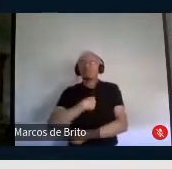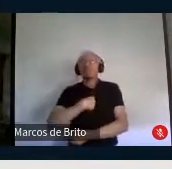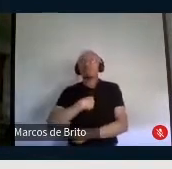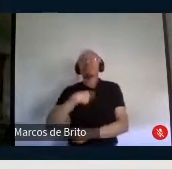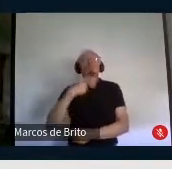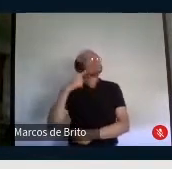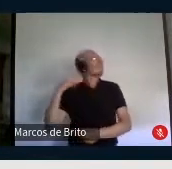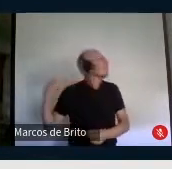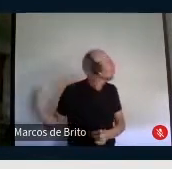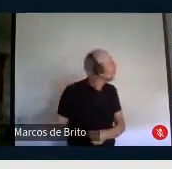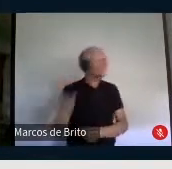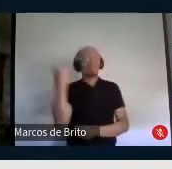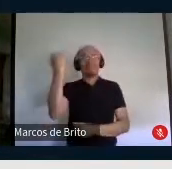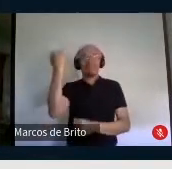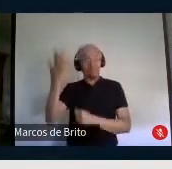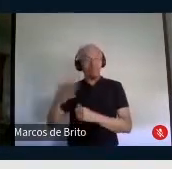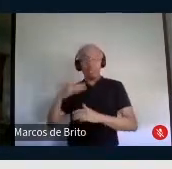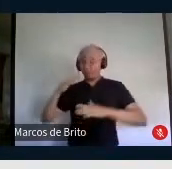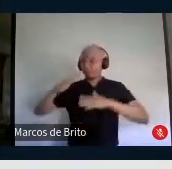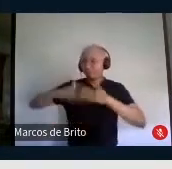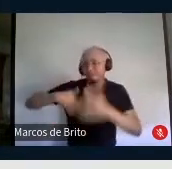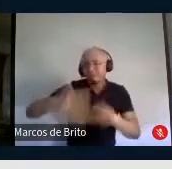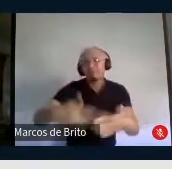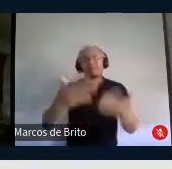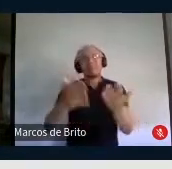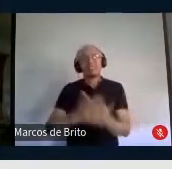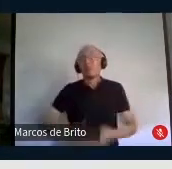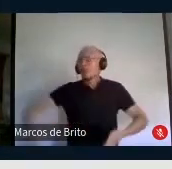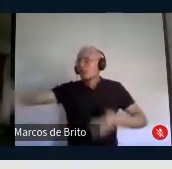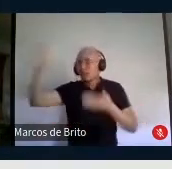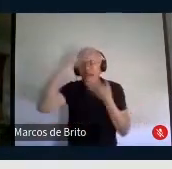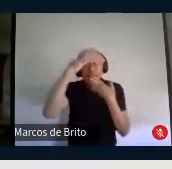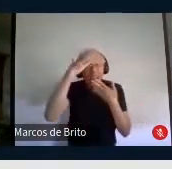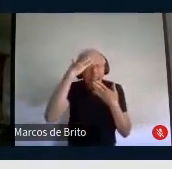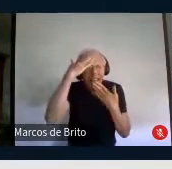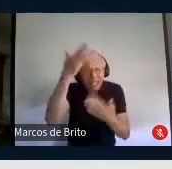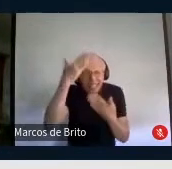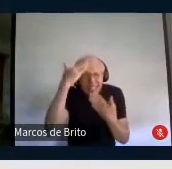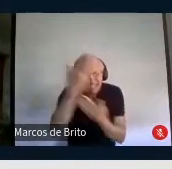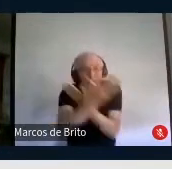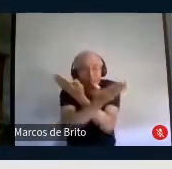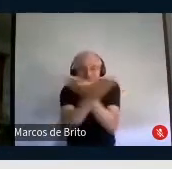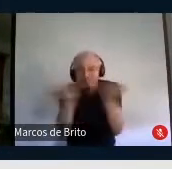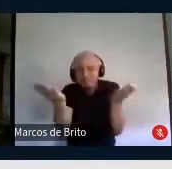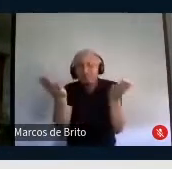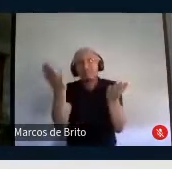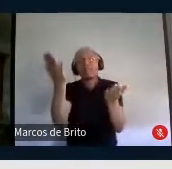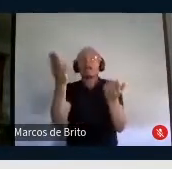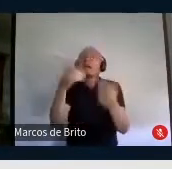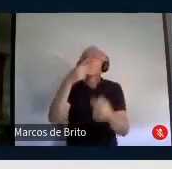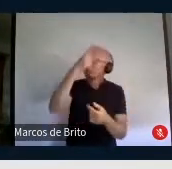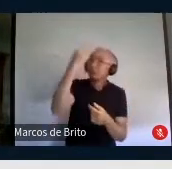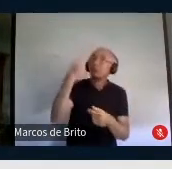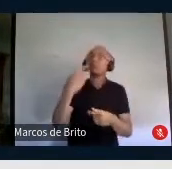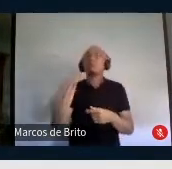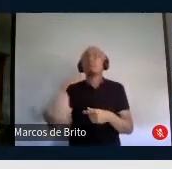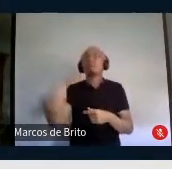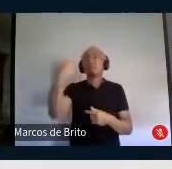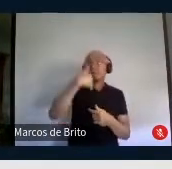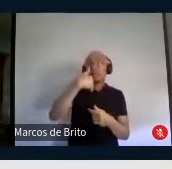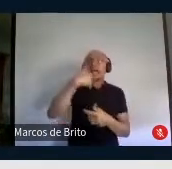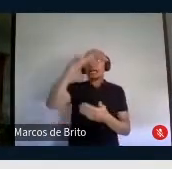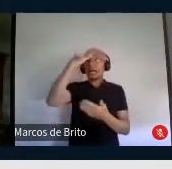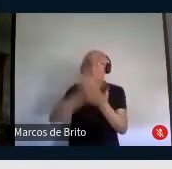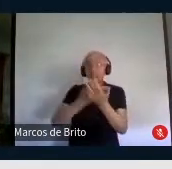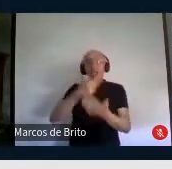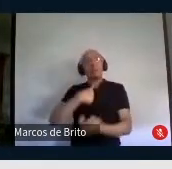mais importantes nesse processo. Então, eu quero agradecer muito, muito a todas essas pessoas que, direto ou indiretamente, acreditaram em